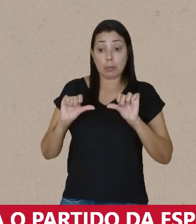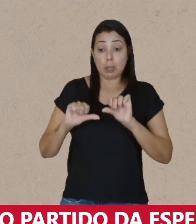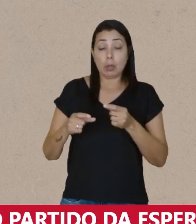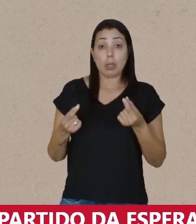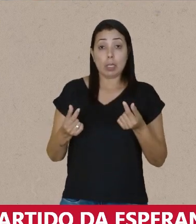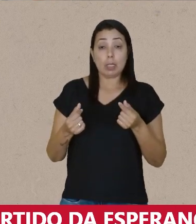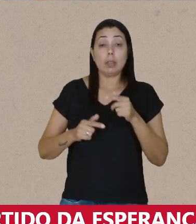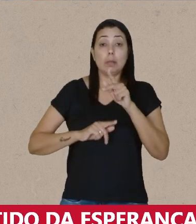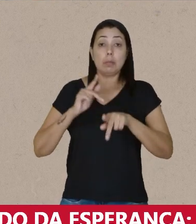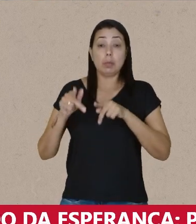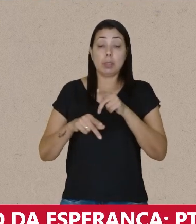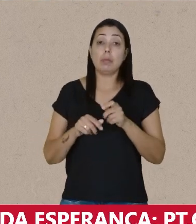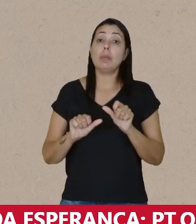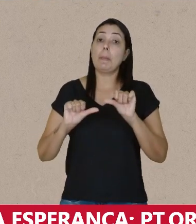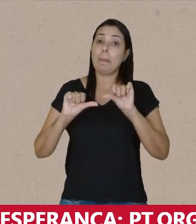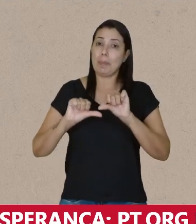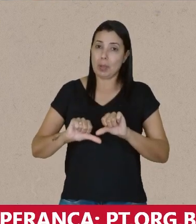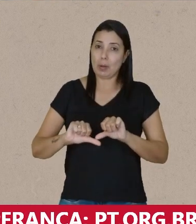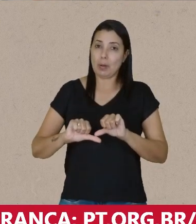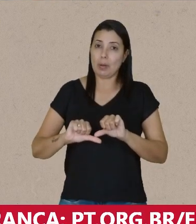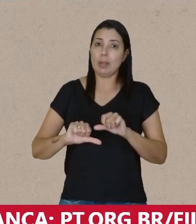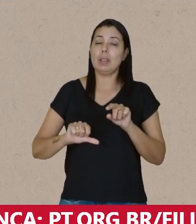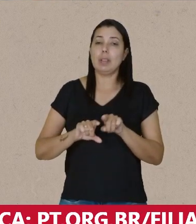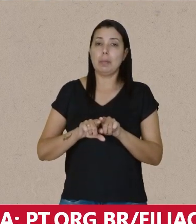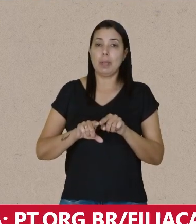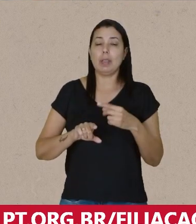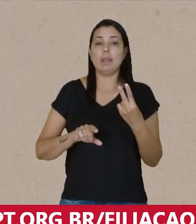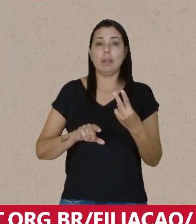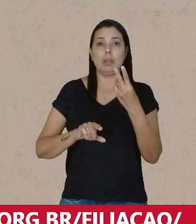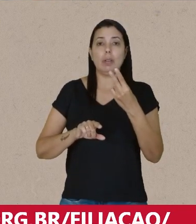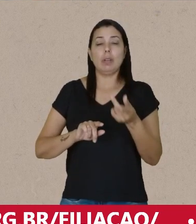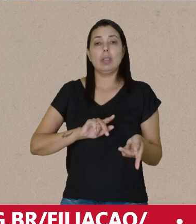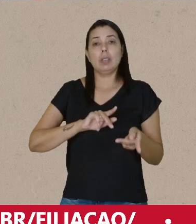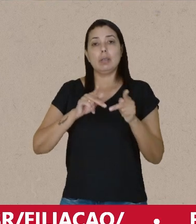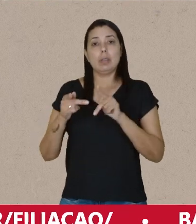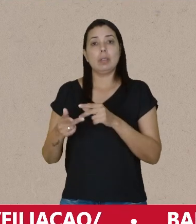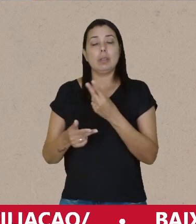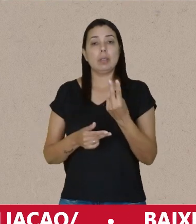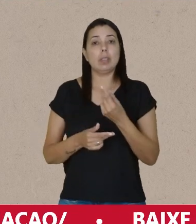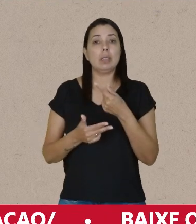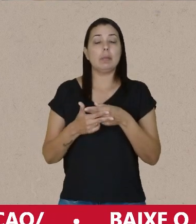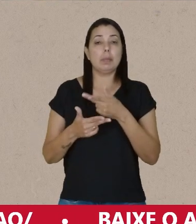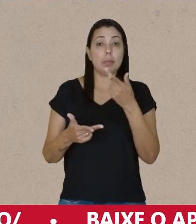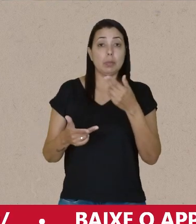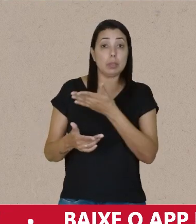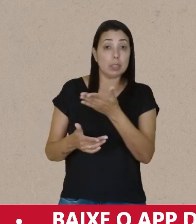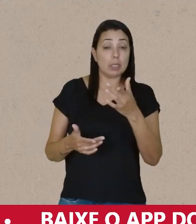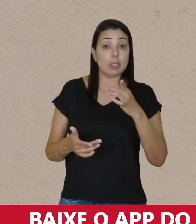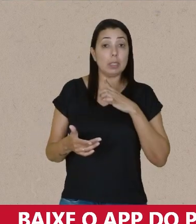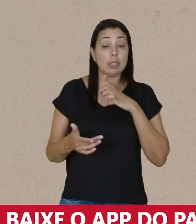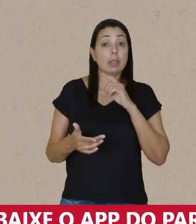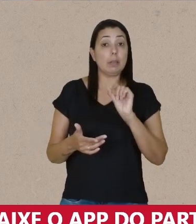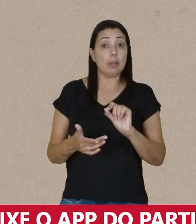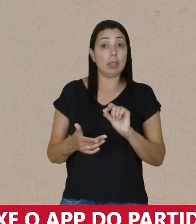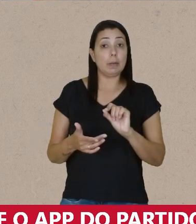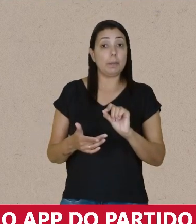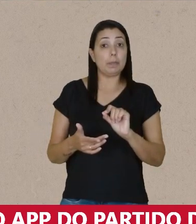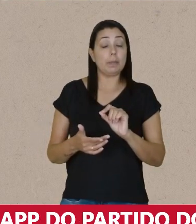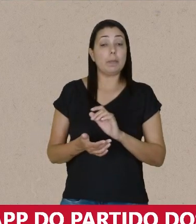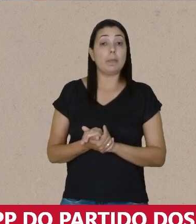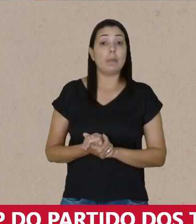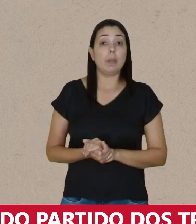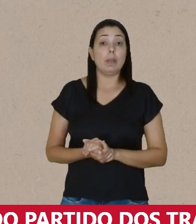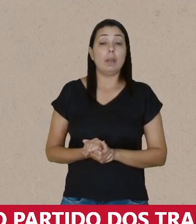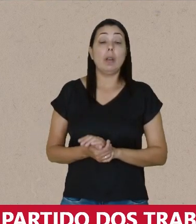da população e, pior, aumenta o custo da dívida pública, transferindo renda para os rentistas, para aqueles que detêm os títulos da dívida